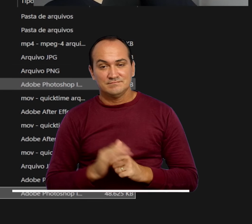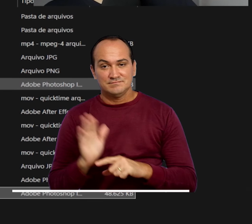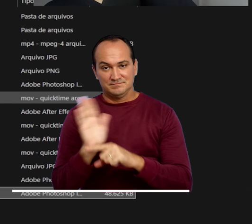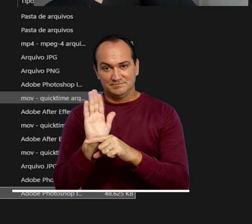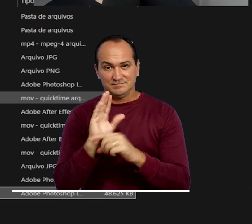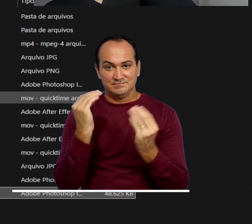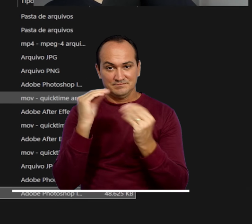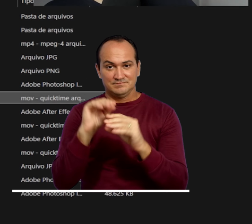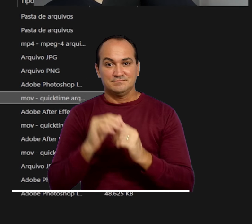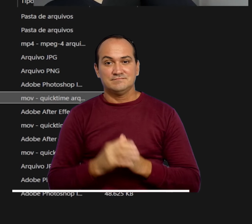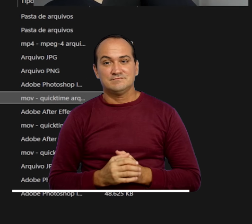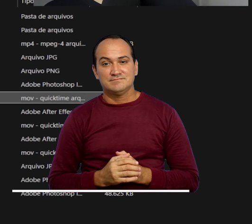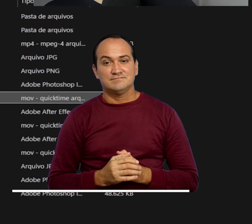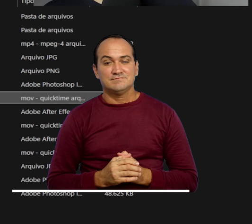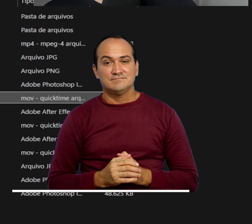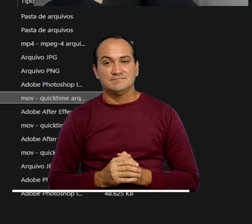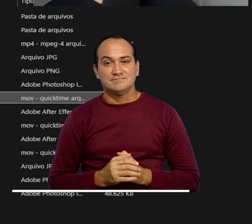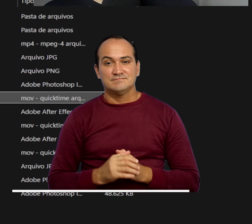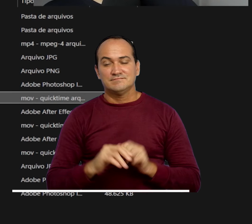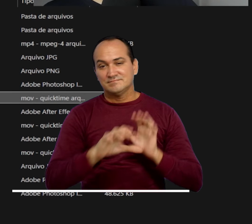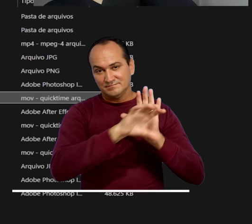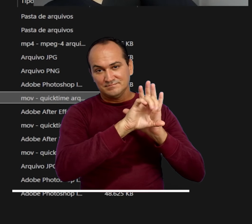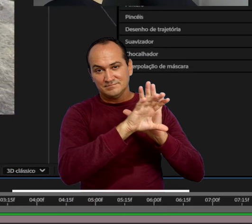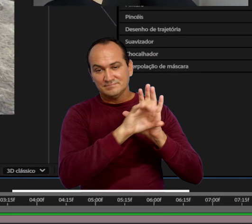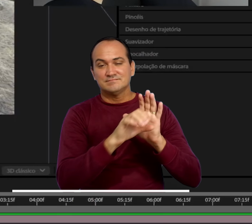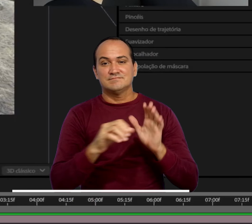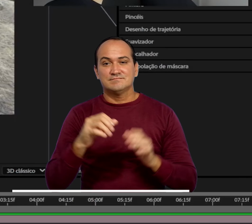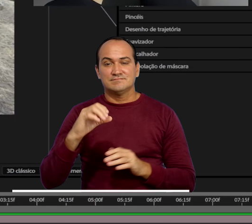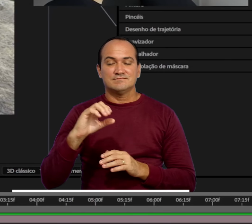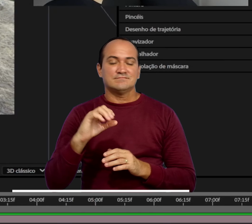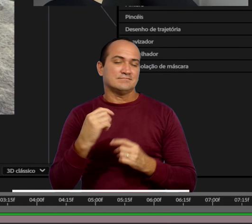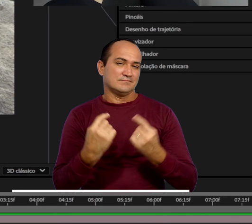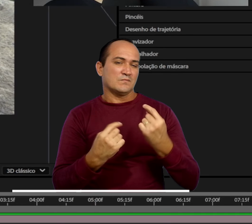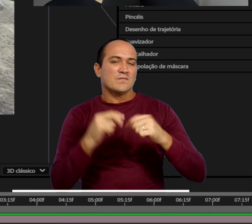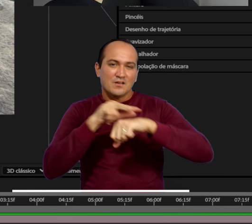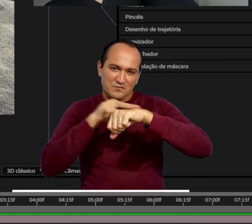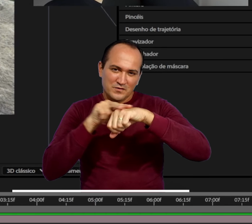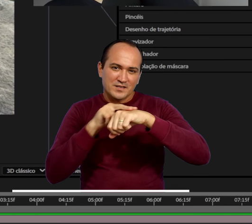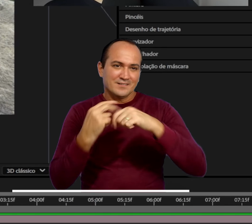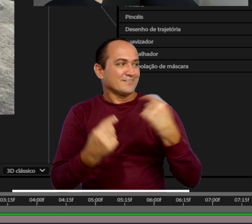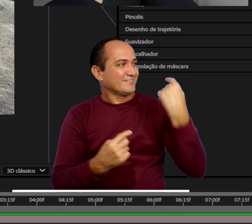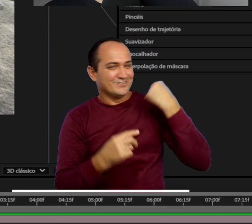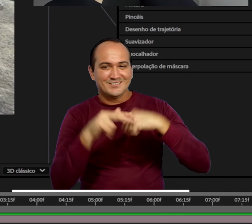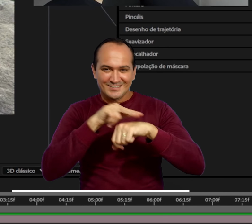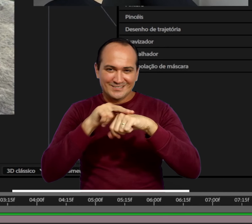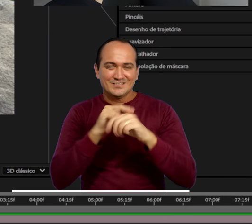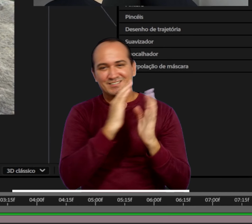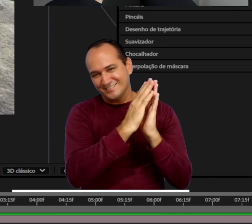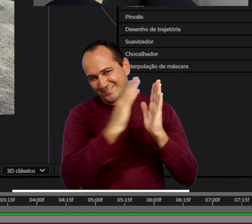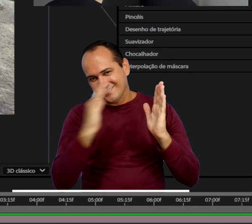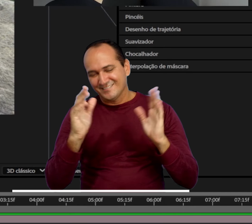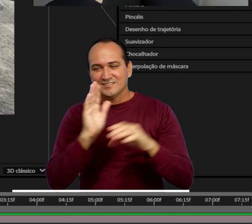trazer esse videozinho aqui, ó, que é um videozinho que foi gravado em chroma key. É de uma biblioteca de vídeos mesmo, certo? Precisa estar com a